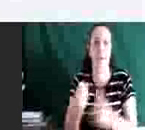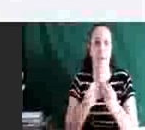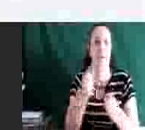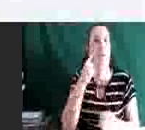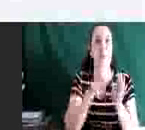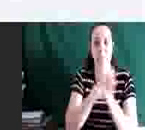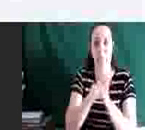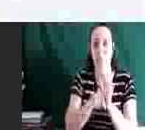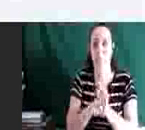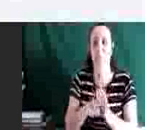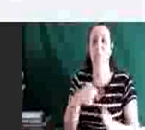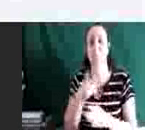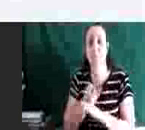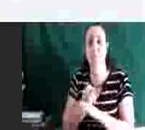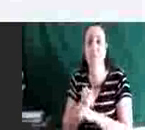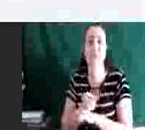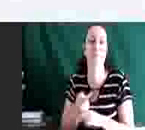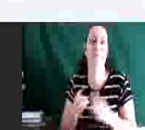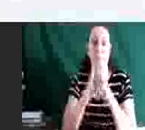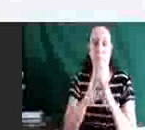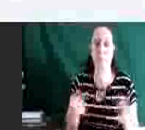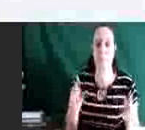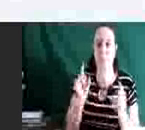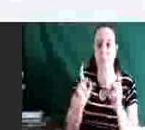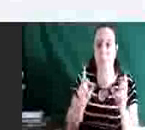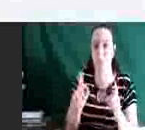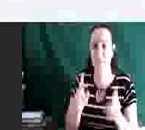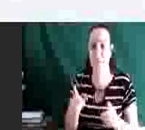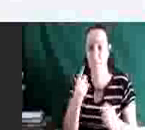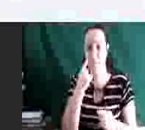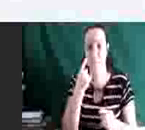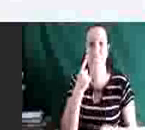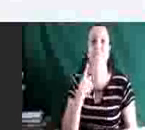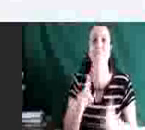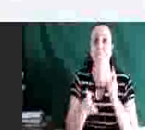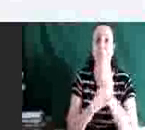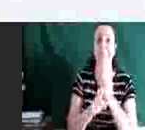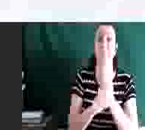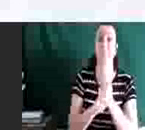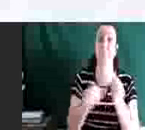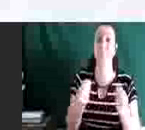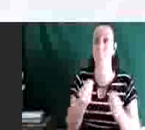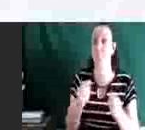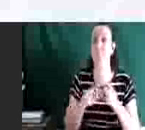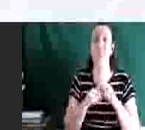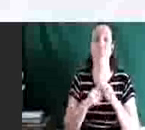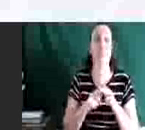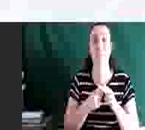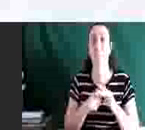Quem lembra dos 9 passos que tinha que fazer do pentest? Lembra ou não?